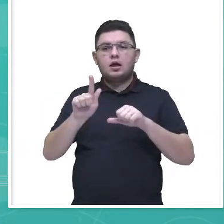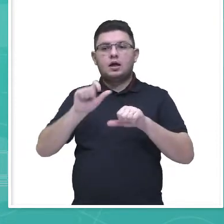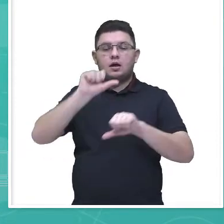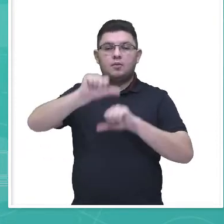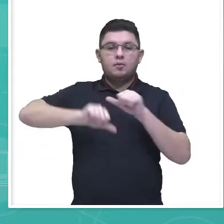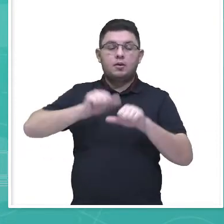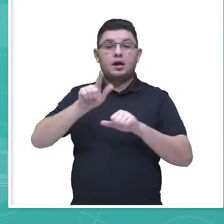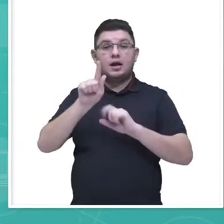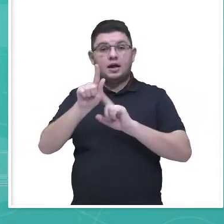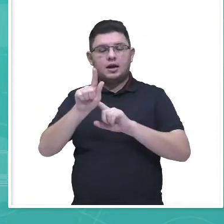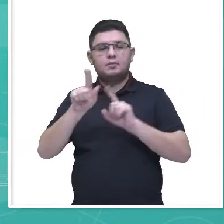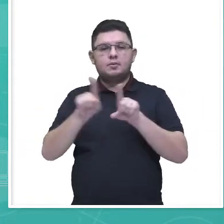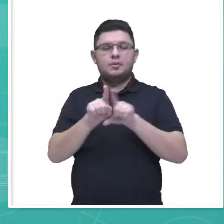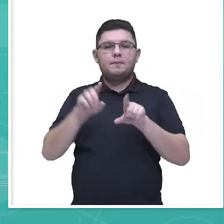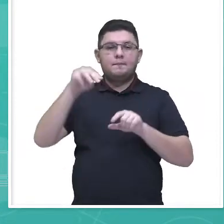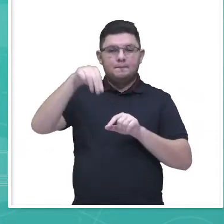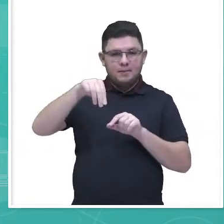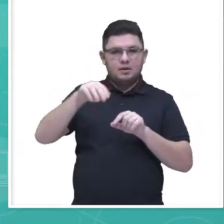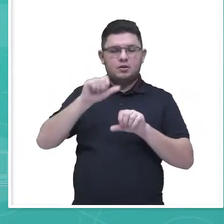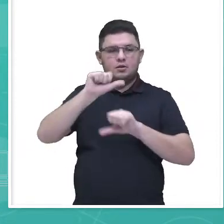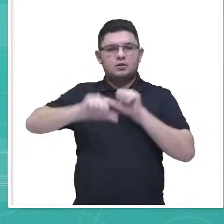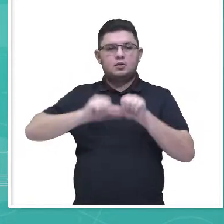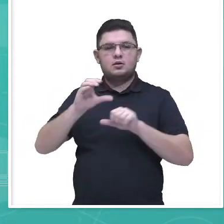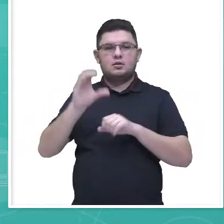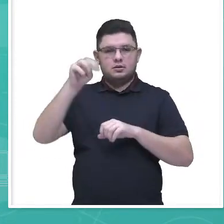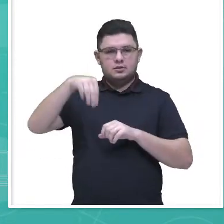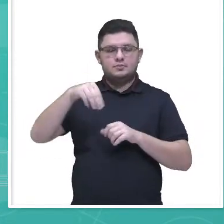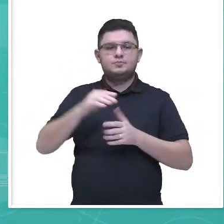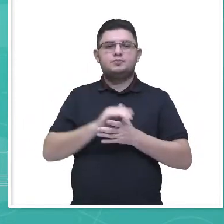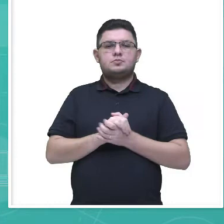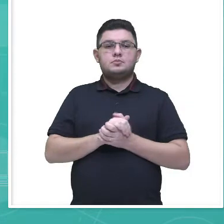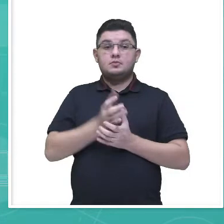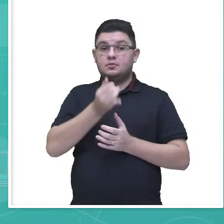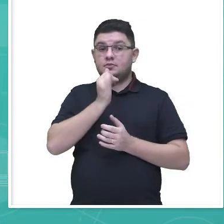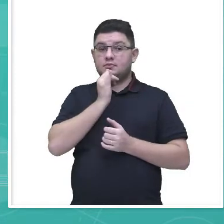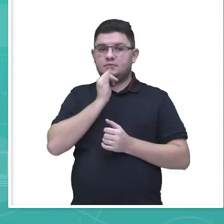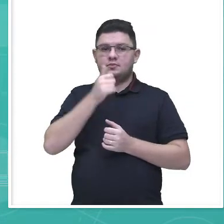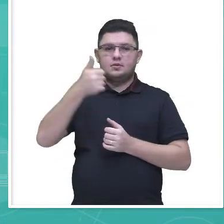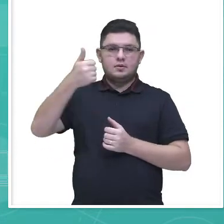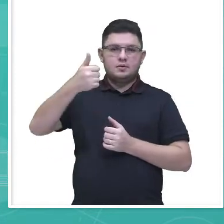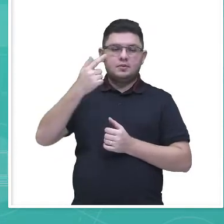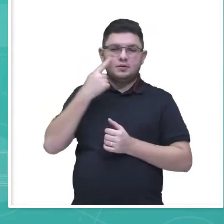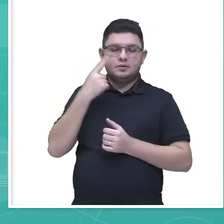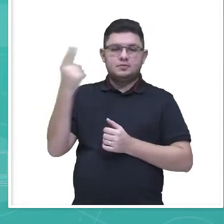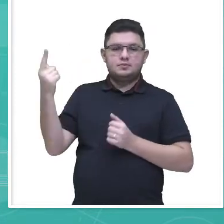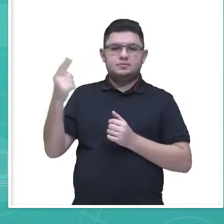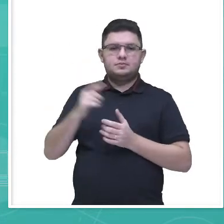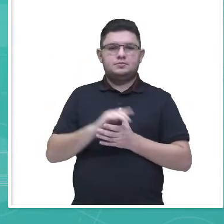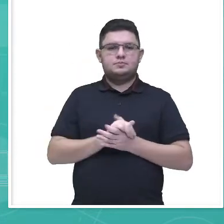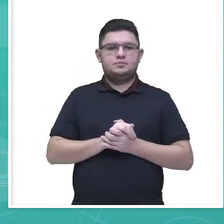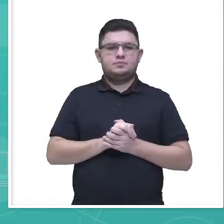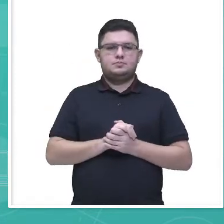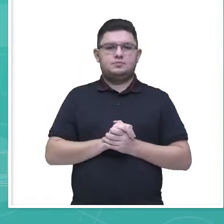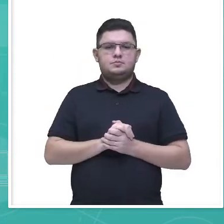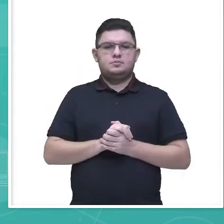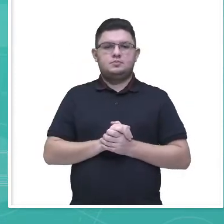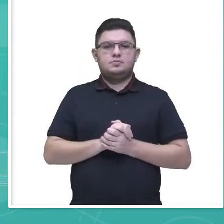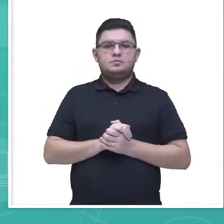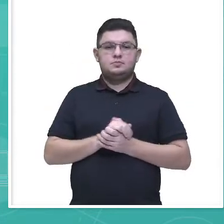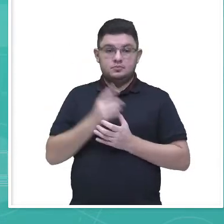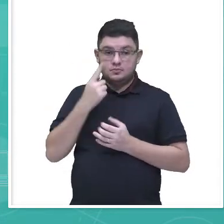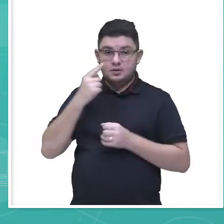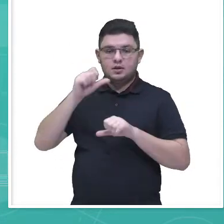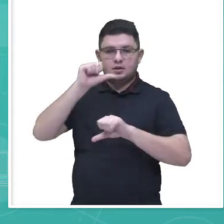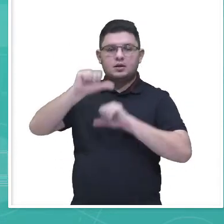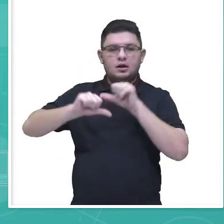por exemplo. Vamos observar aí o nosso primeiro exemplo. Então, nós temos aí, ó, transformando. Você já sabe que